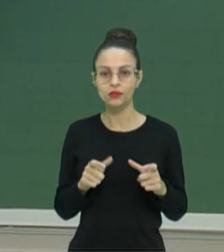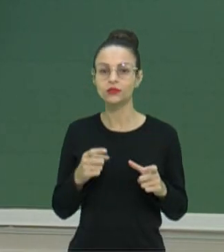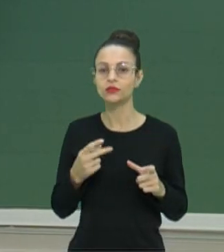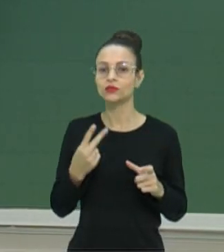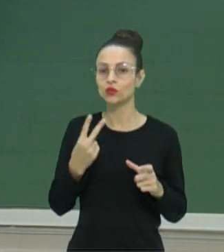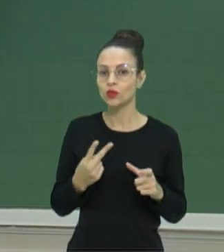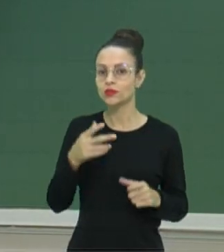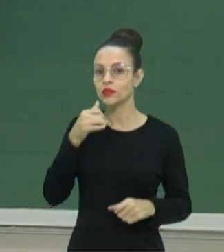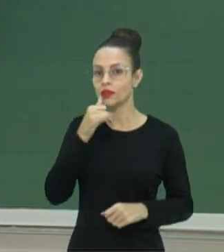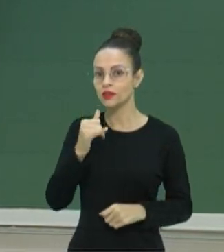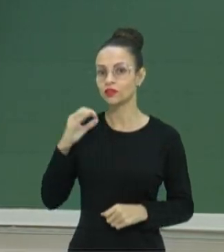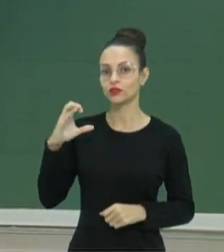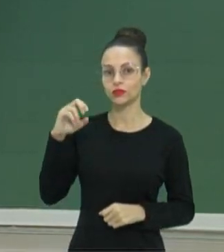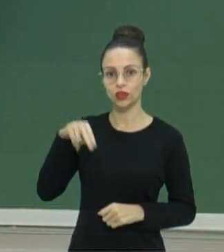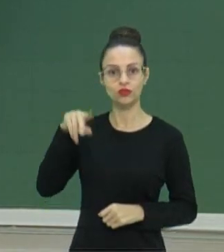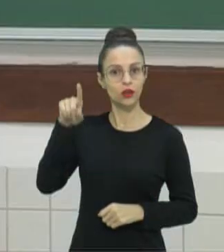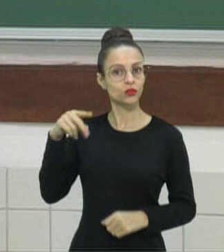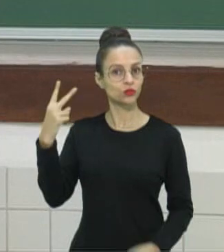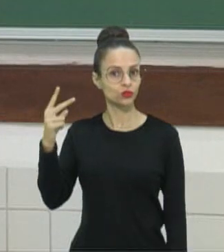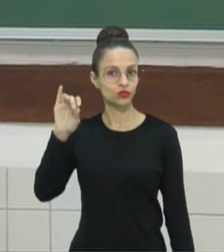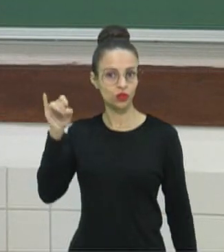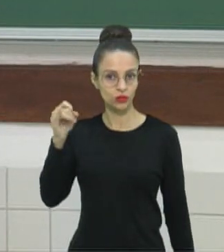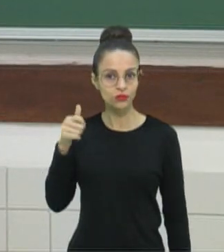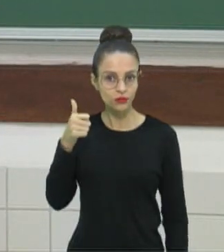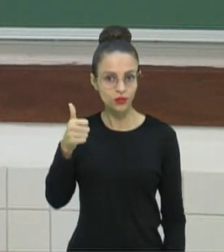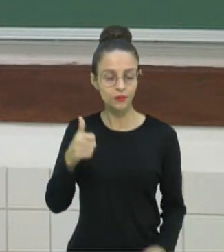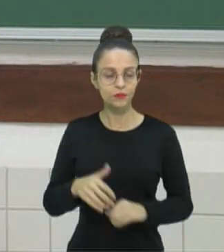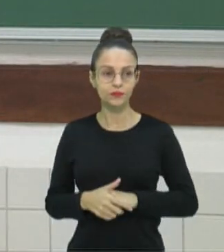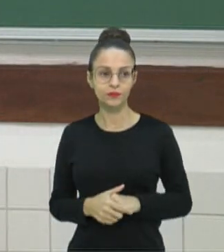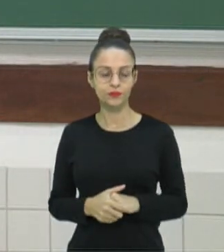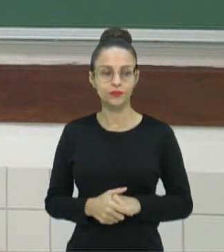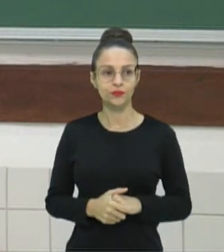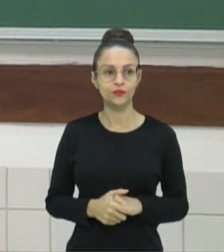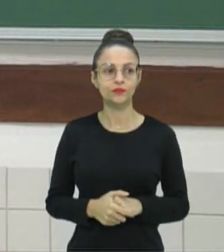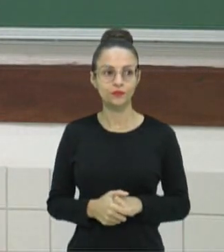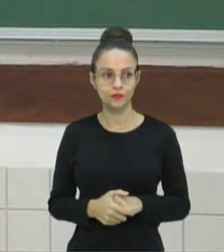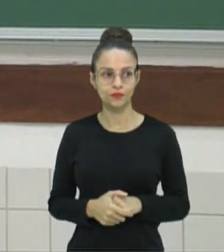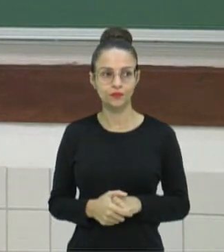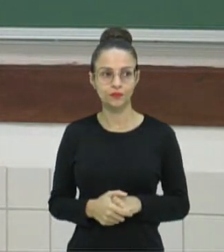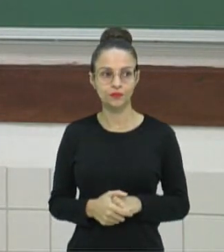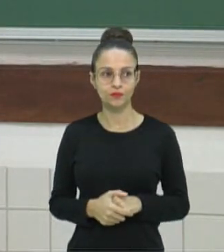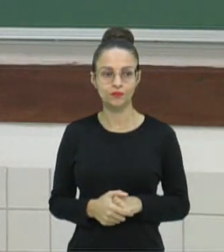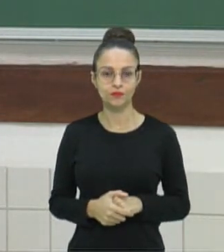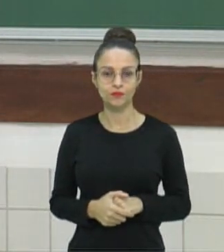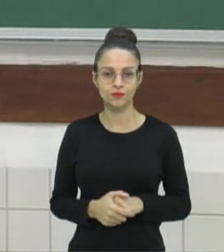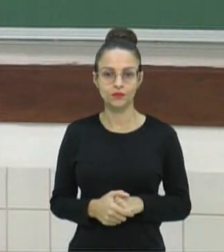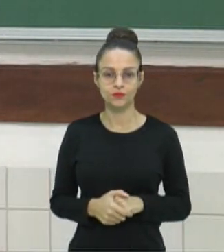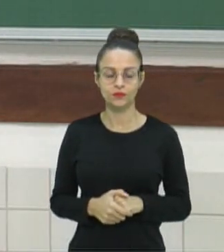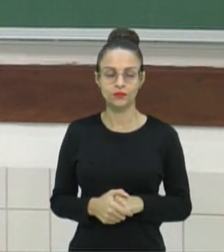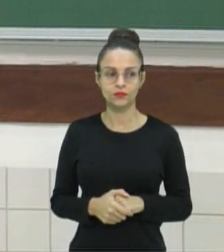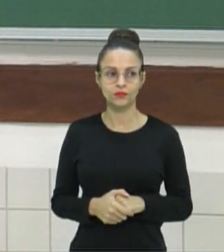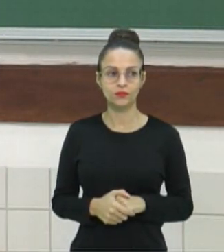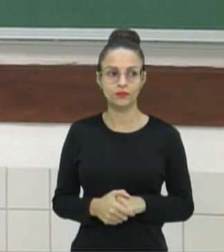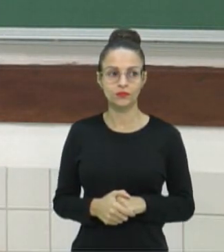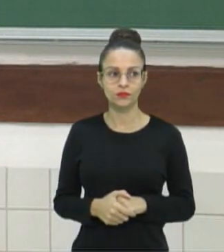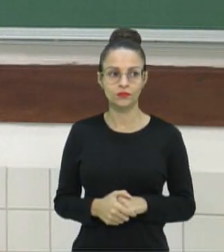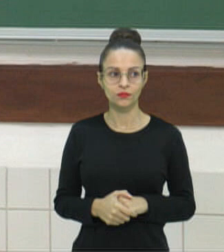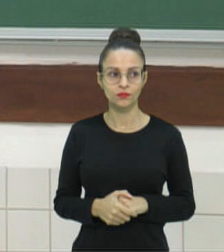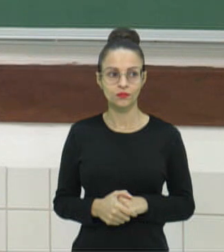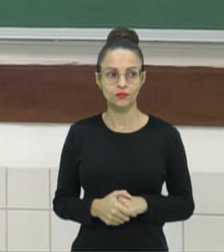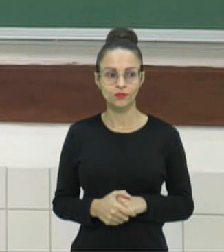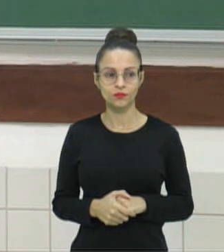2 a energia cinética vale 2 joules. Ok? Bem, vamos lá. Nós vamos